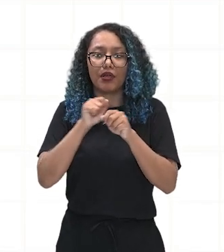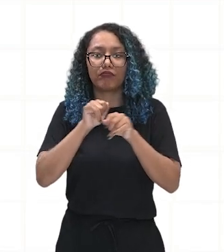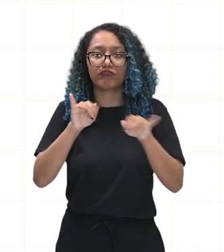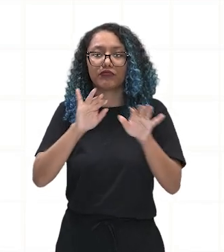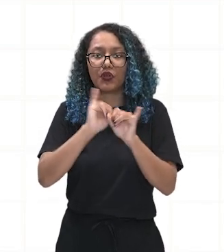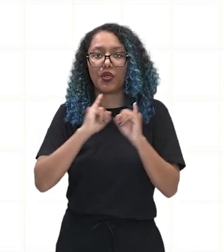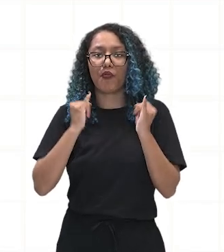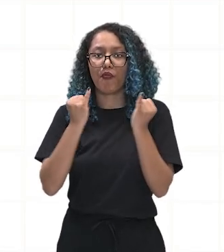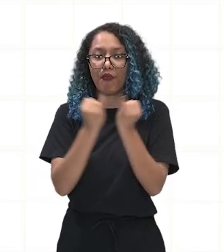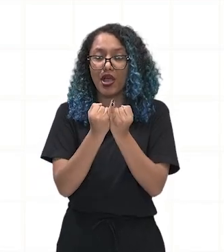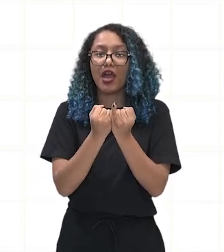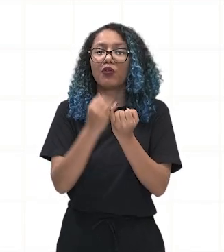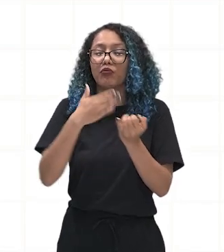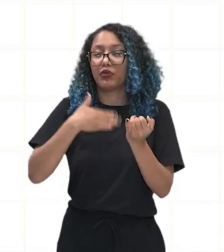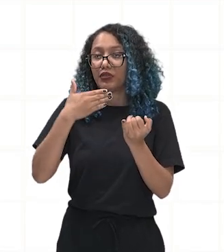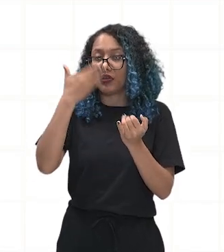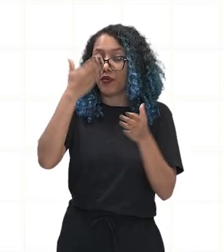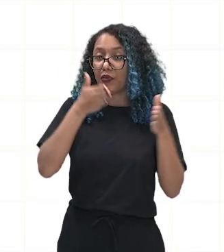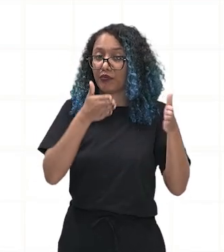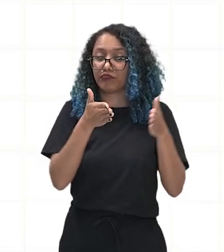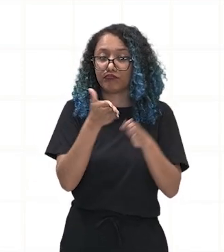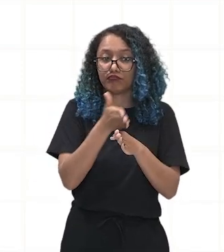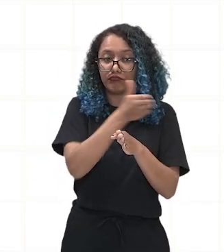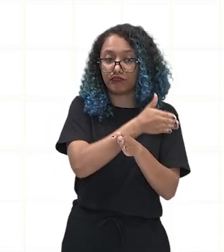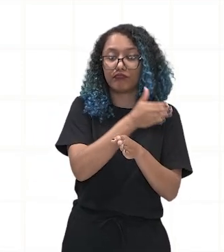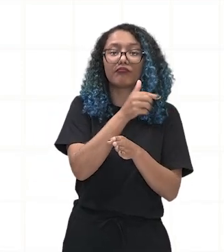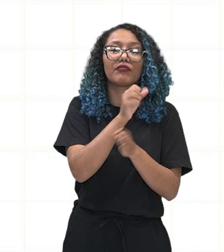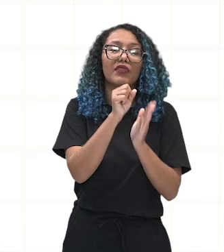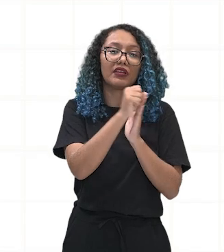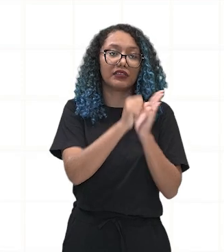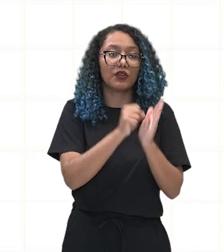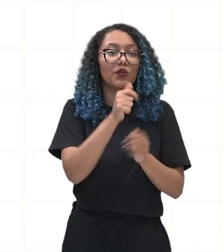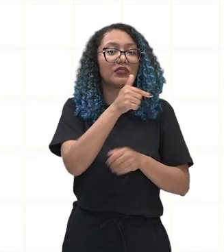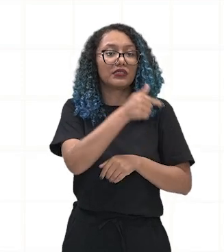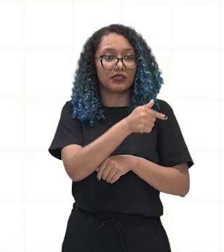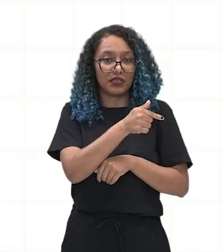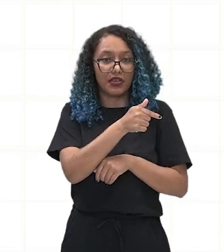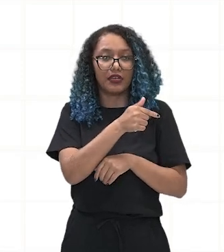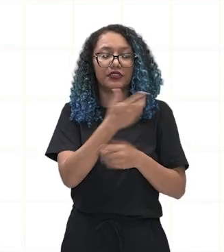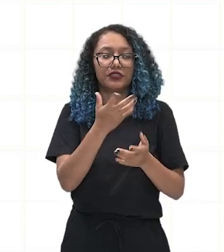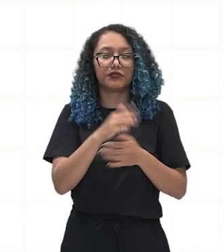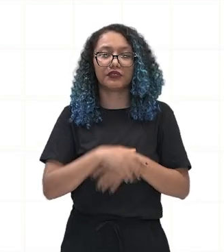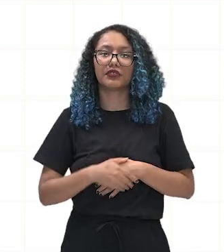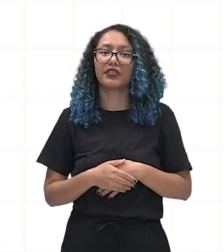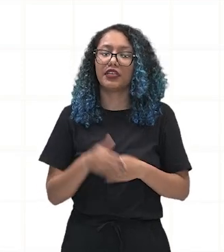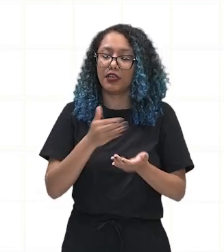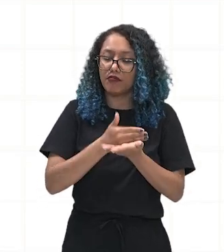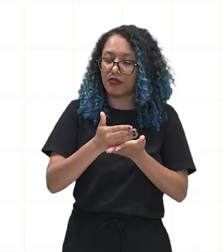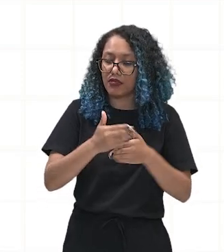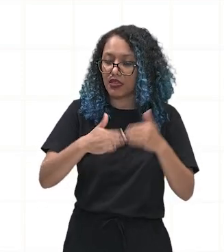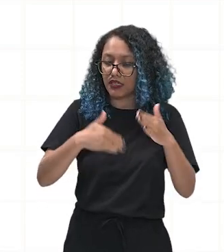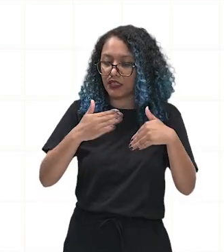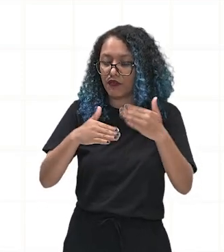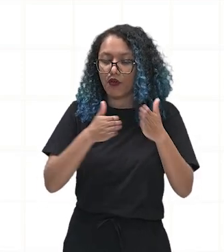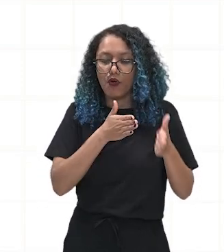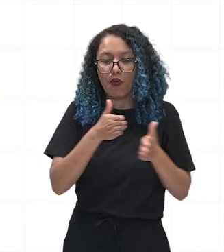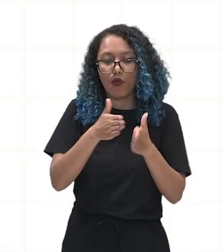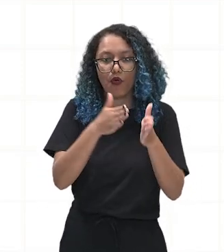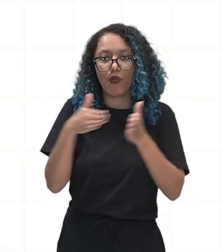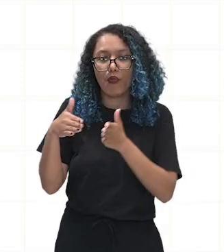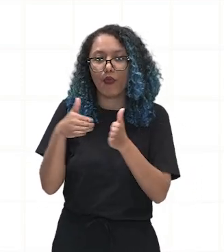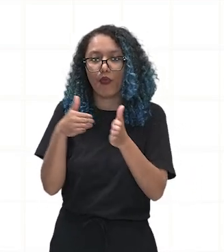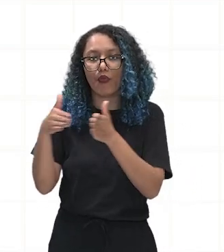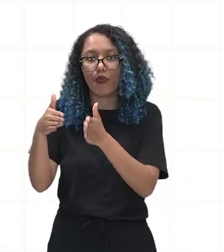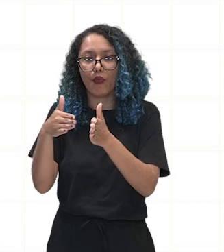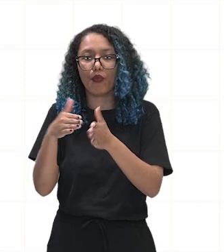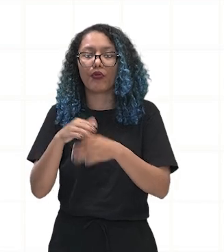o século VII, que iria criar uma rede de rotas comerciais que ligava o Mediterrâneo